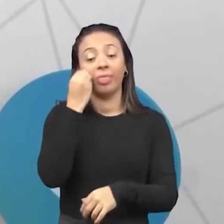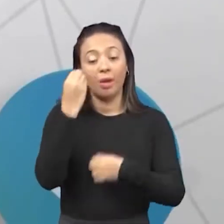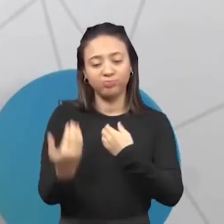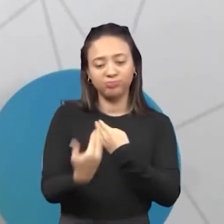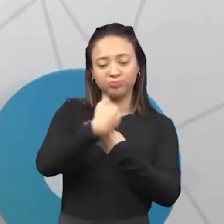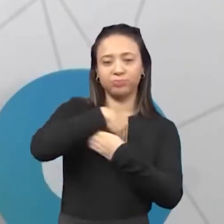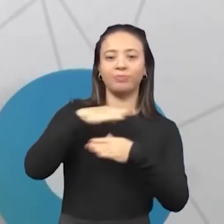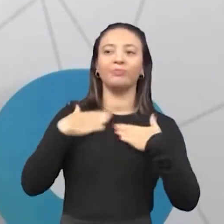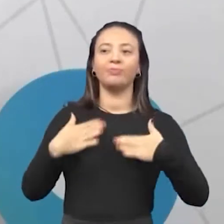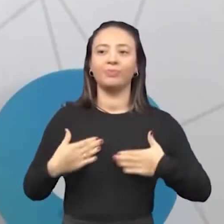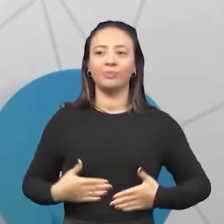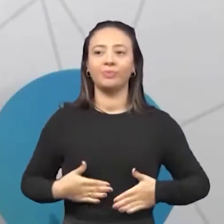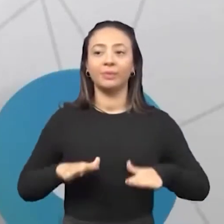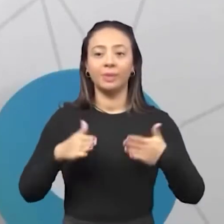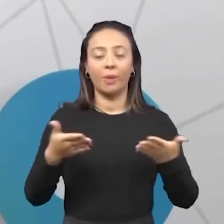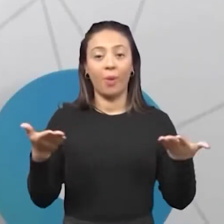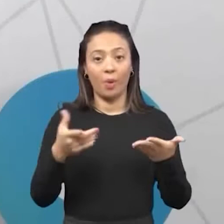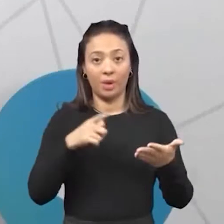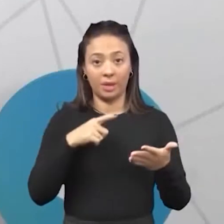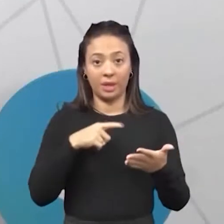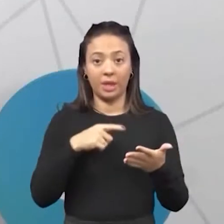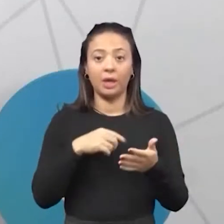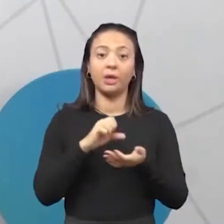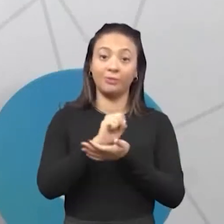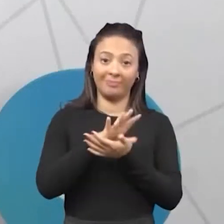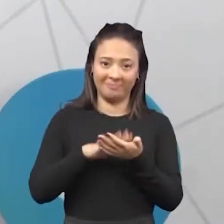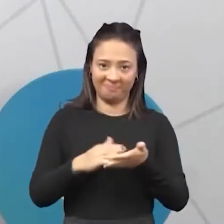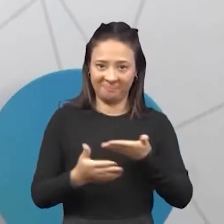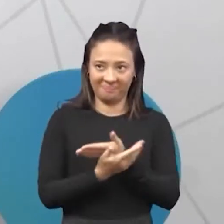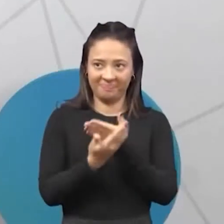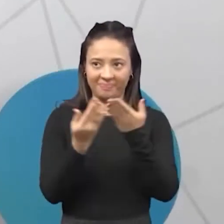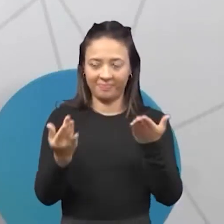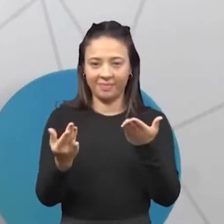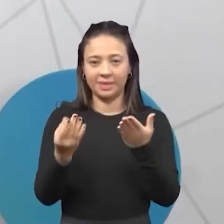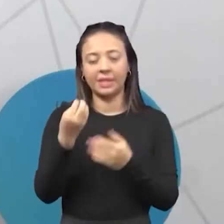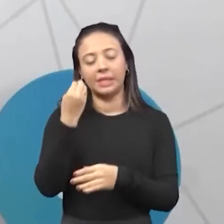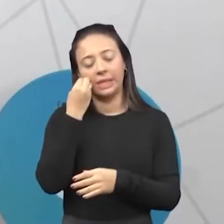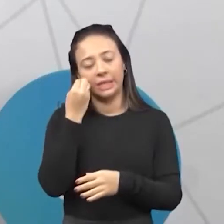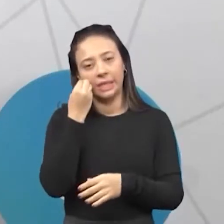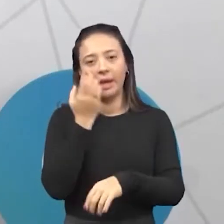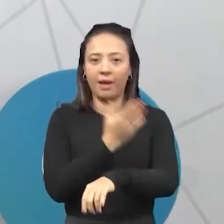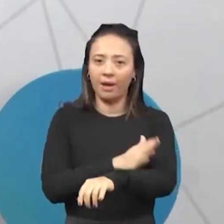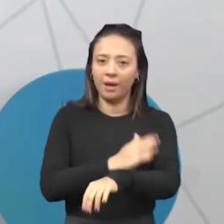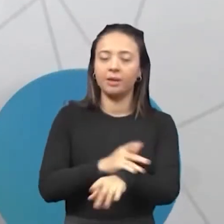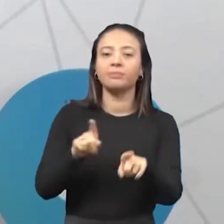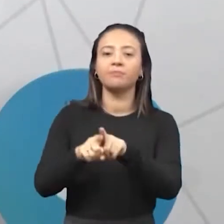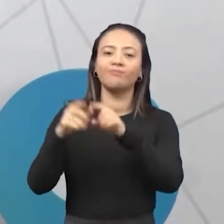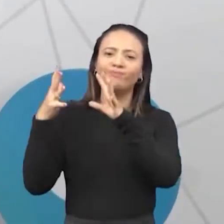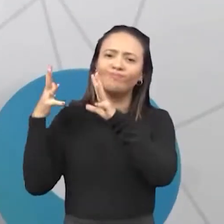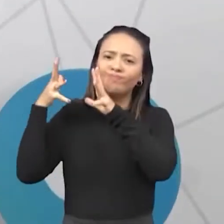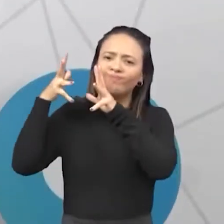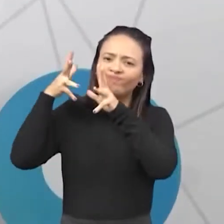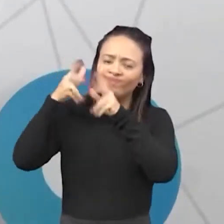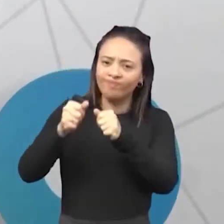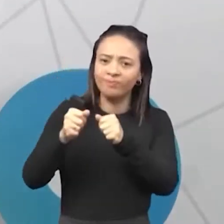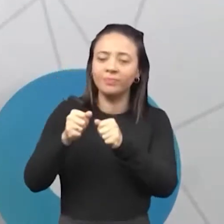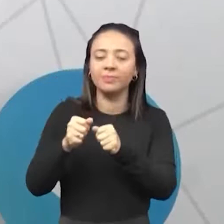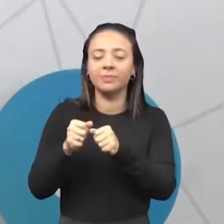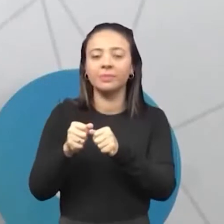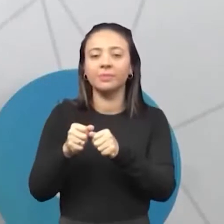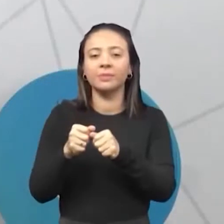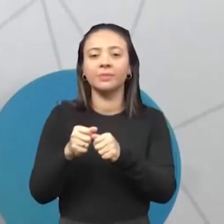Bom, agora eu trouxe alguns exercícios para que a gente possa fazer uma revisão e a gente faça